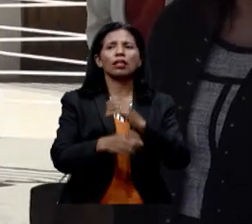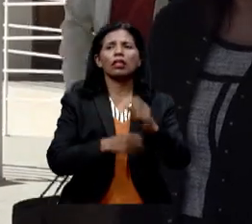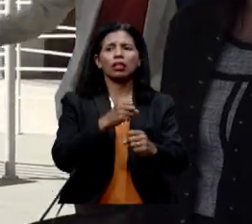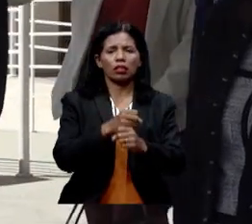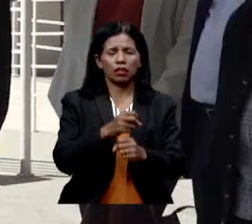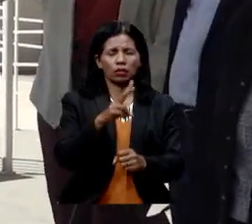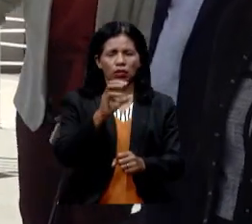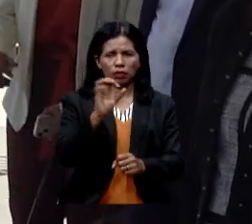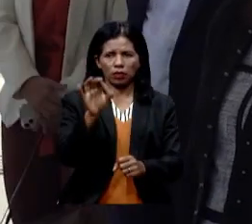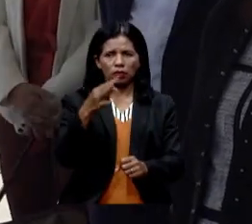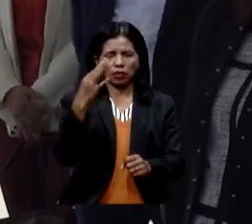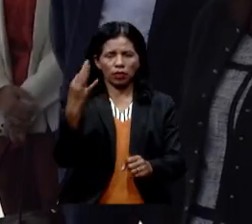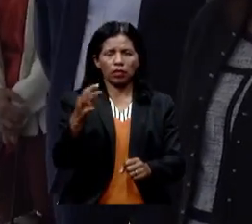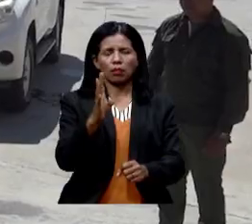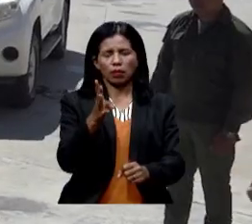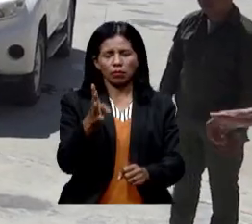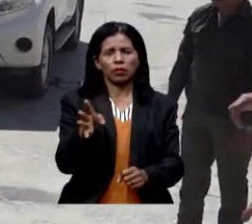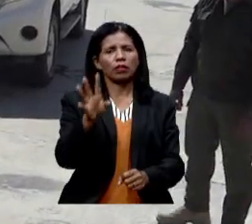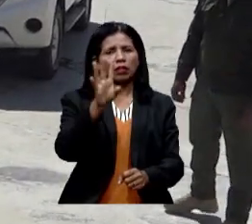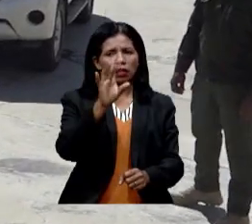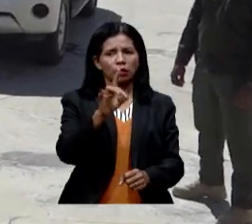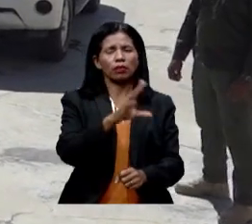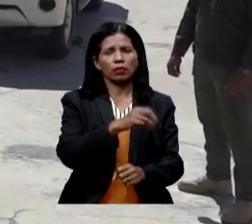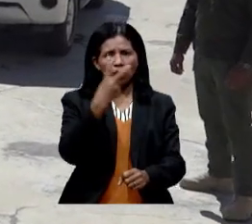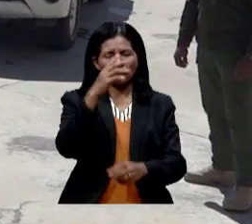a Tussia hat no Loresingualu, onde defende